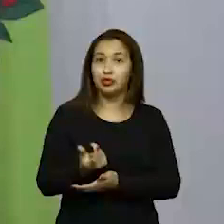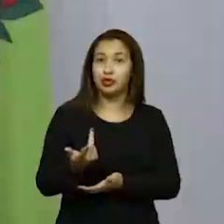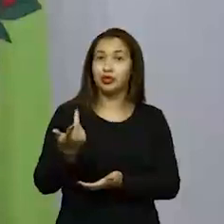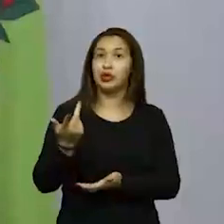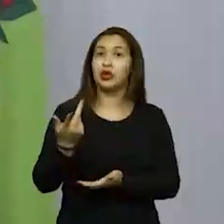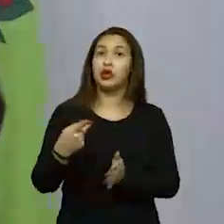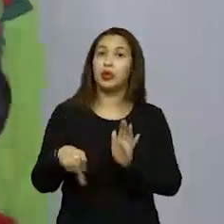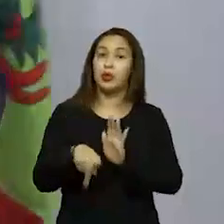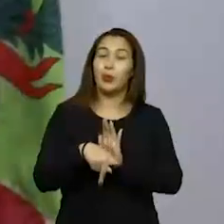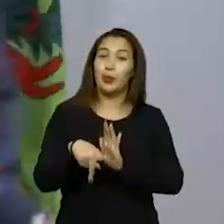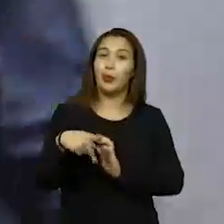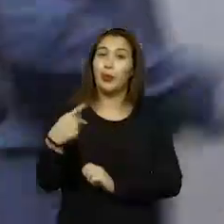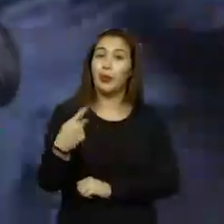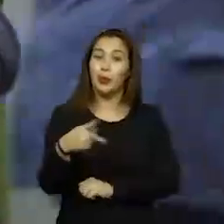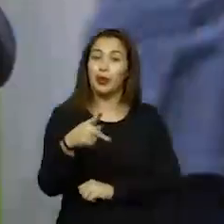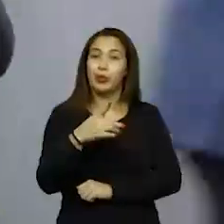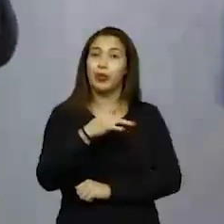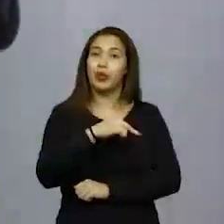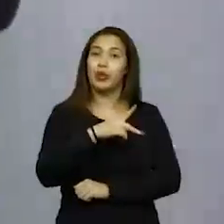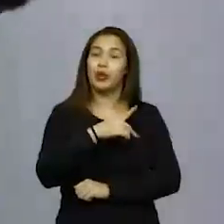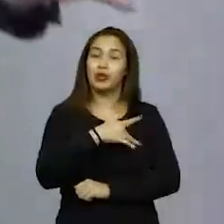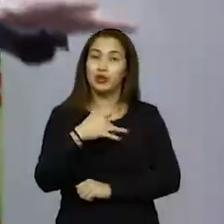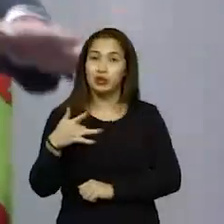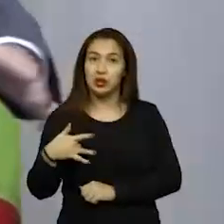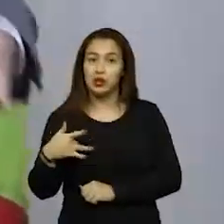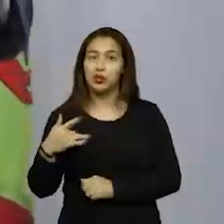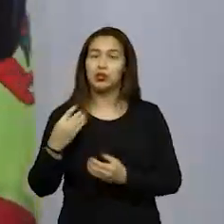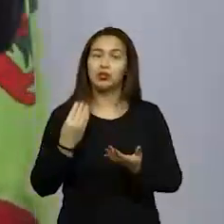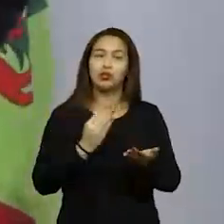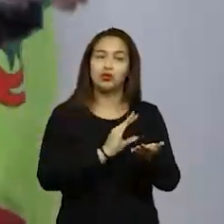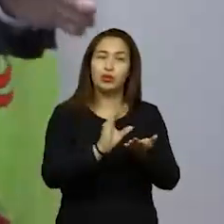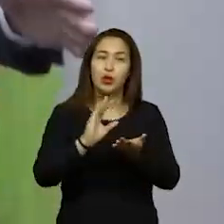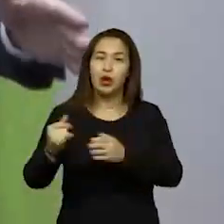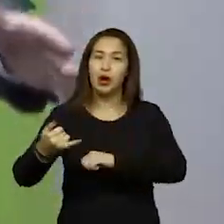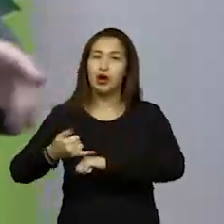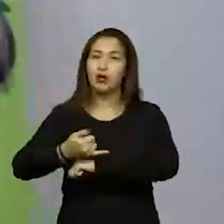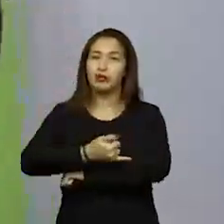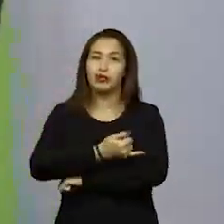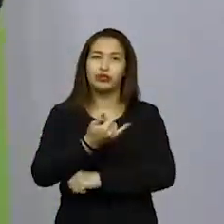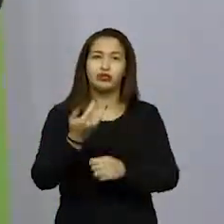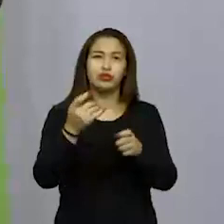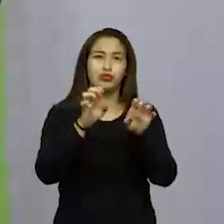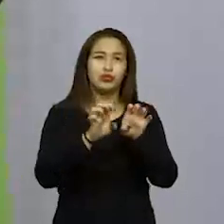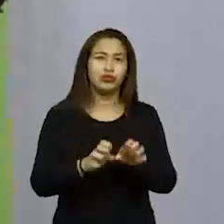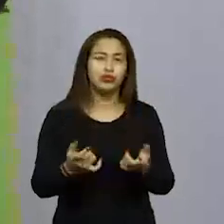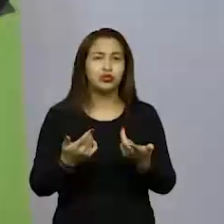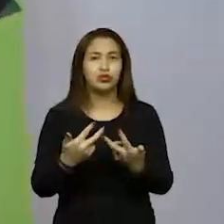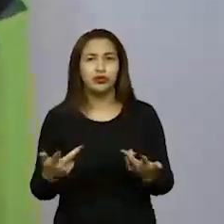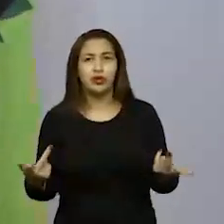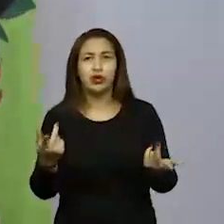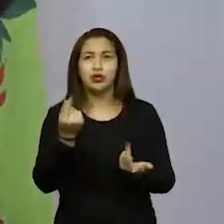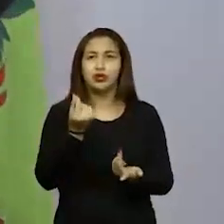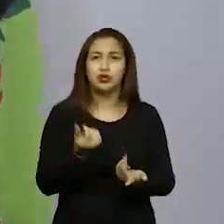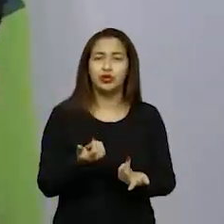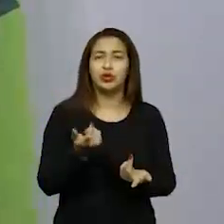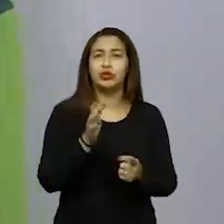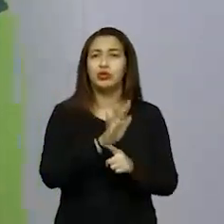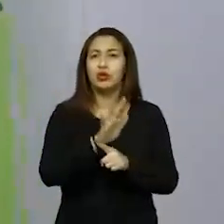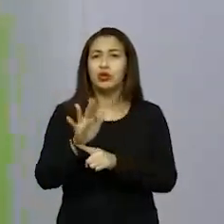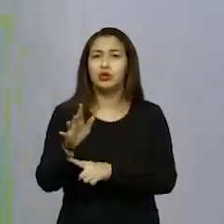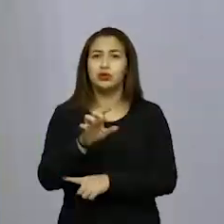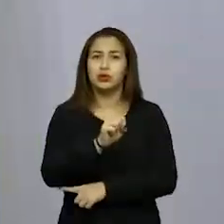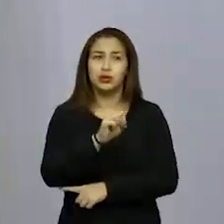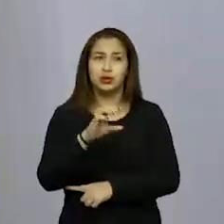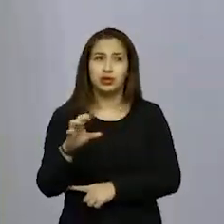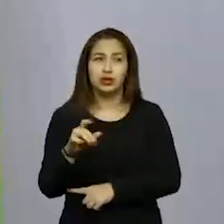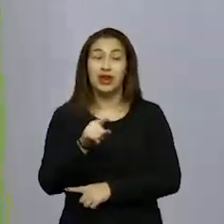ser encaminhado a hospitais, a infraestrutura, a insumos, a atender o catarinense, ele